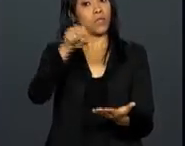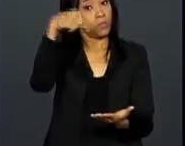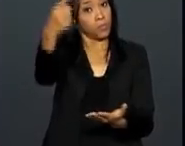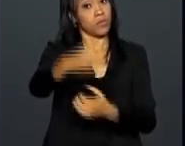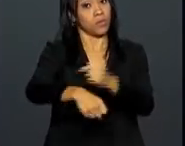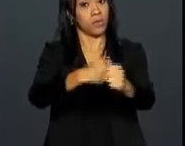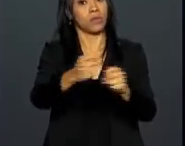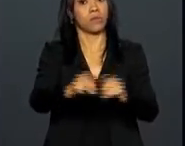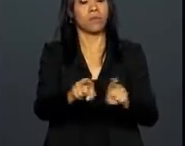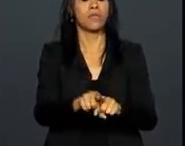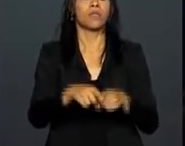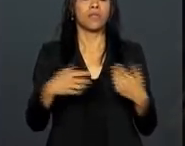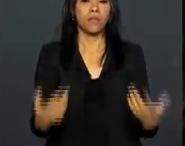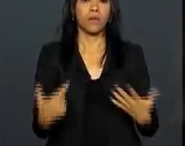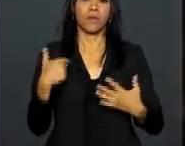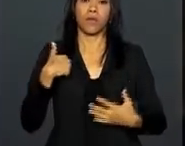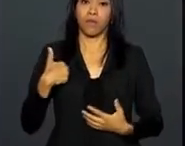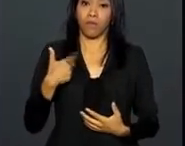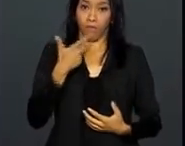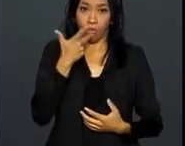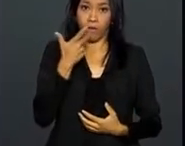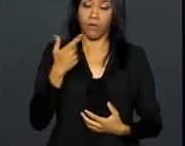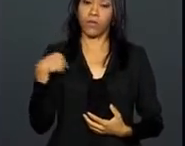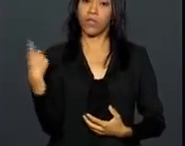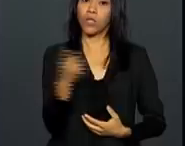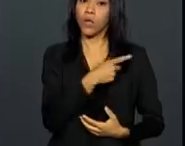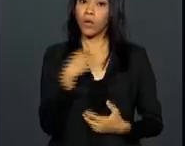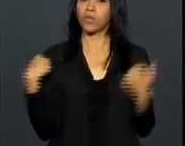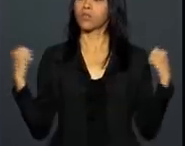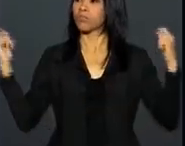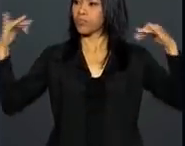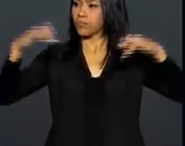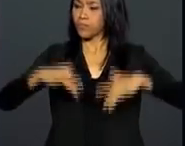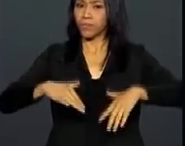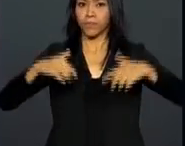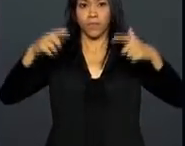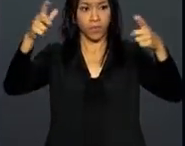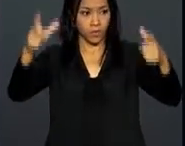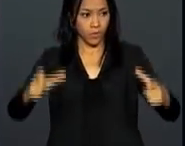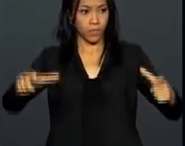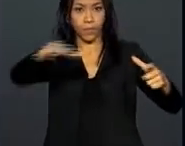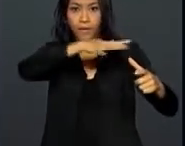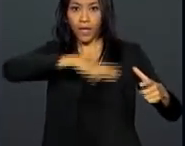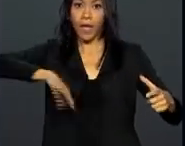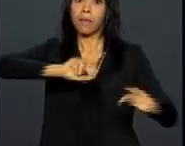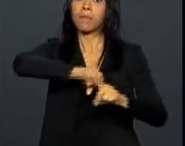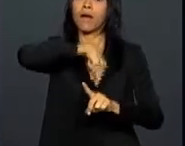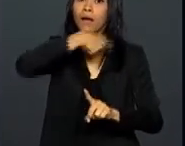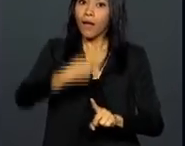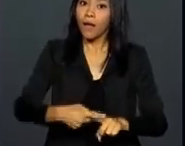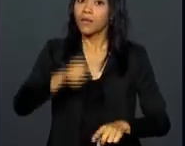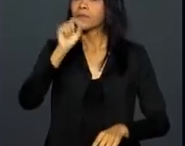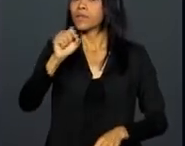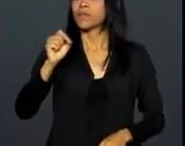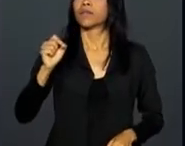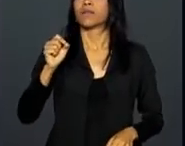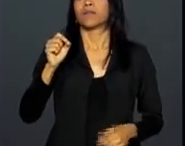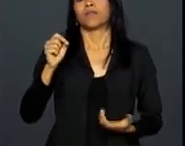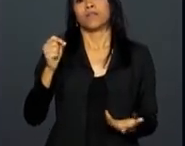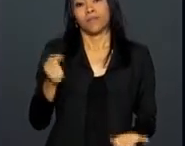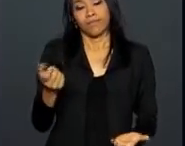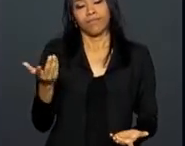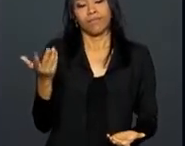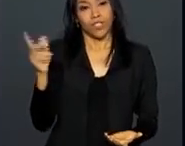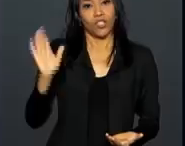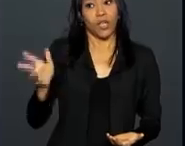eu, nós que estamos aqui nesta região escrevendo mais um capítulo, como salientou